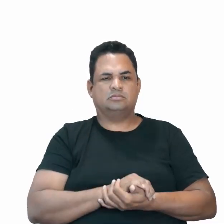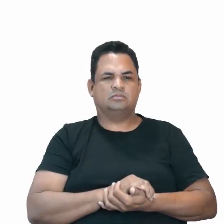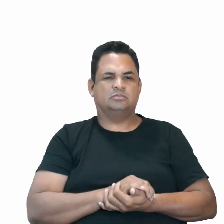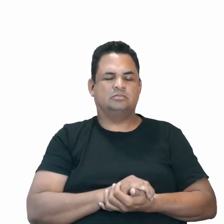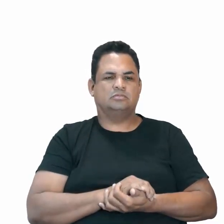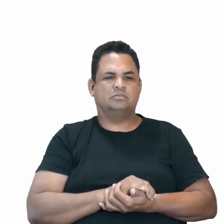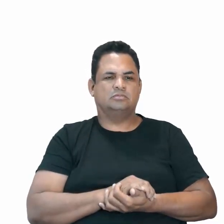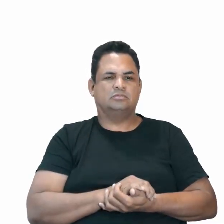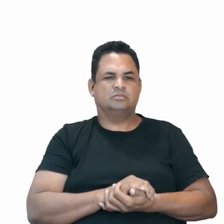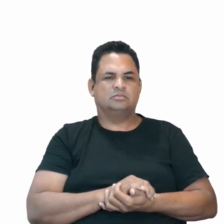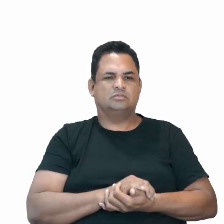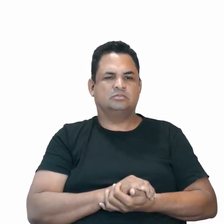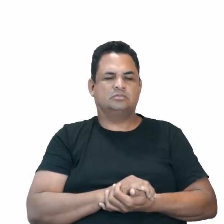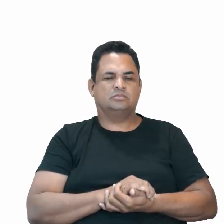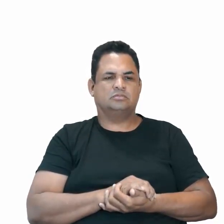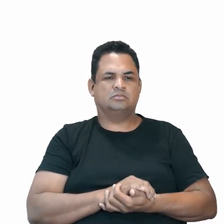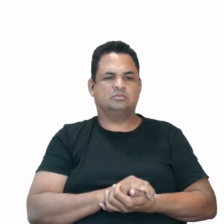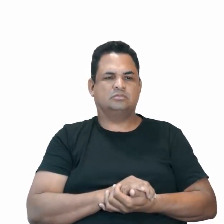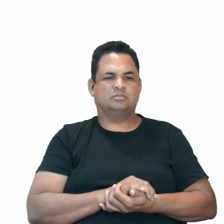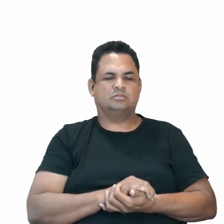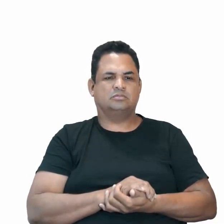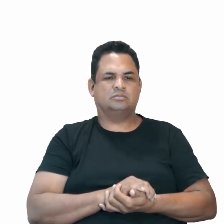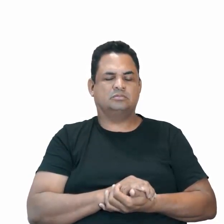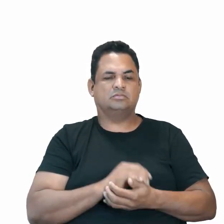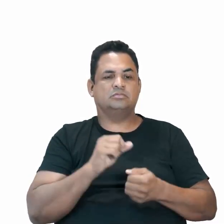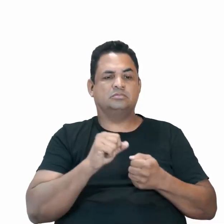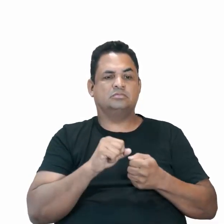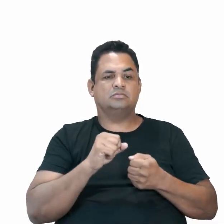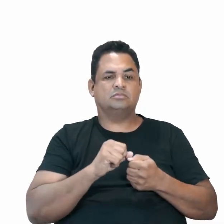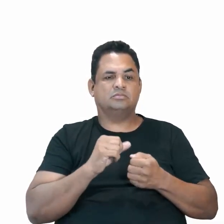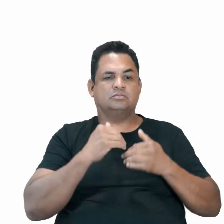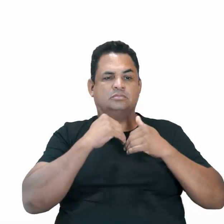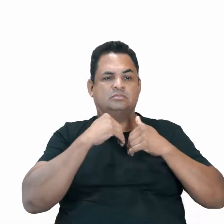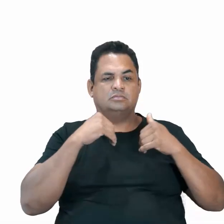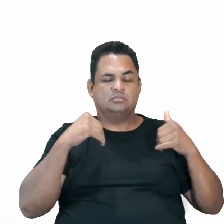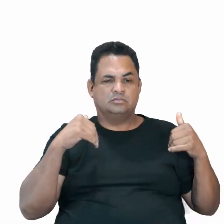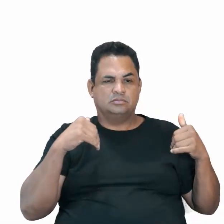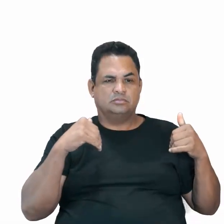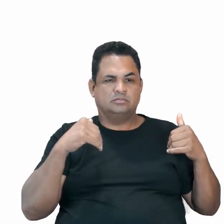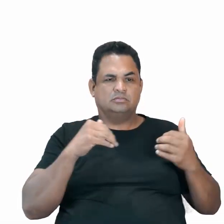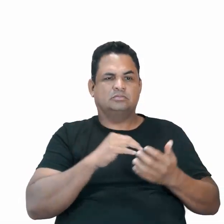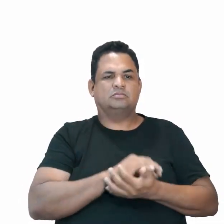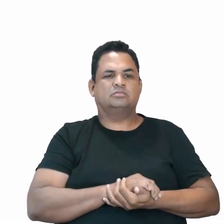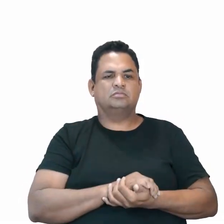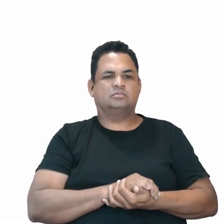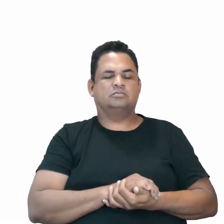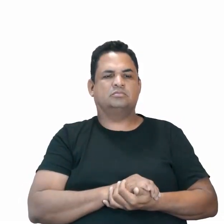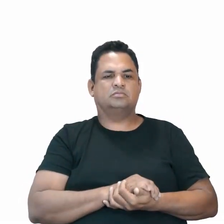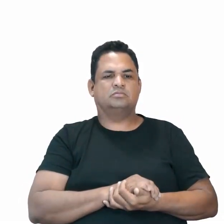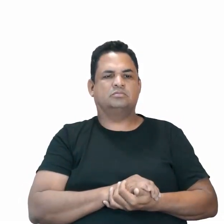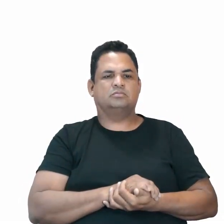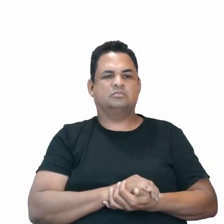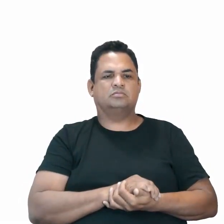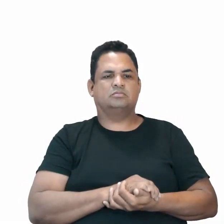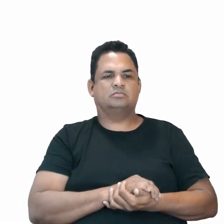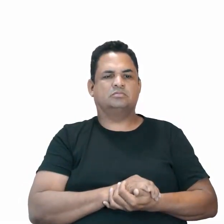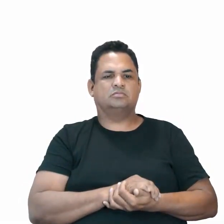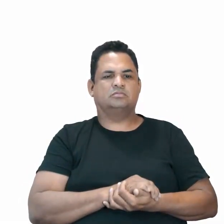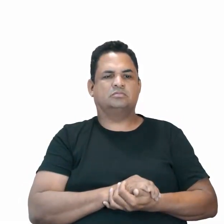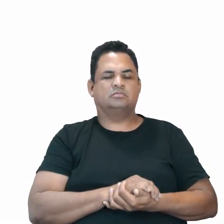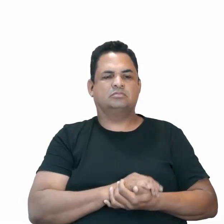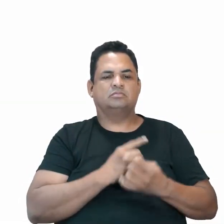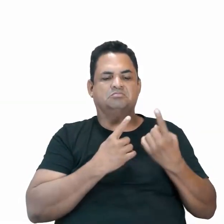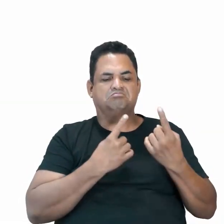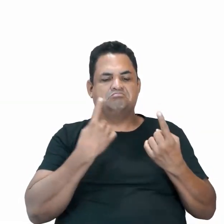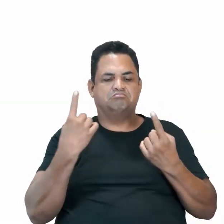certo? Aí, vai fazer o quê? Separar. Então, quando eu separar, vai ficar quanto em cada uma? Pronto. Uma só.